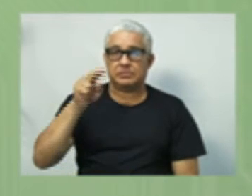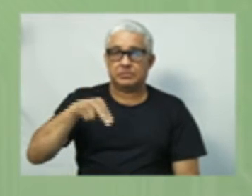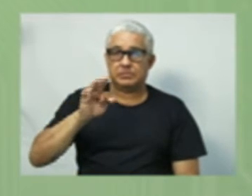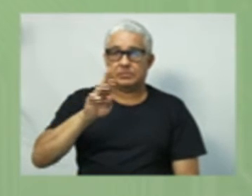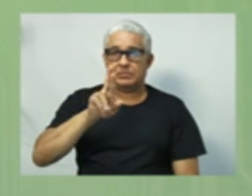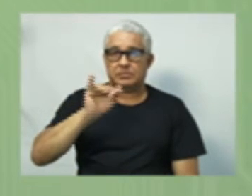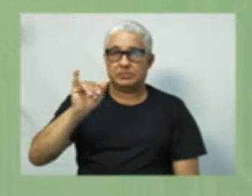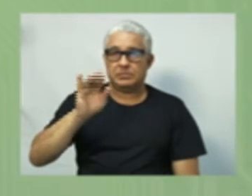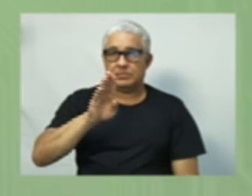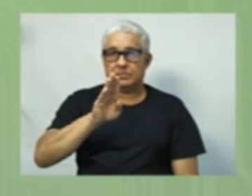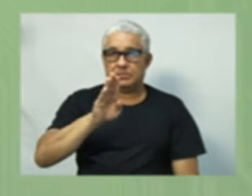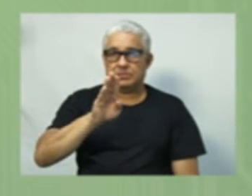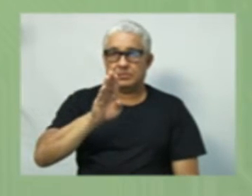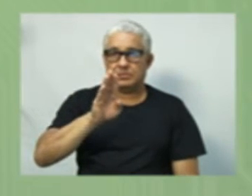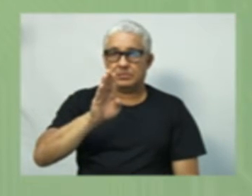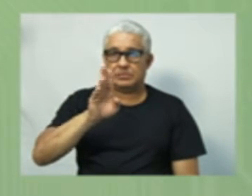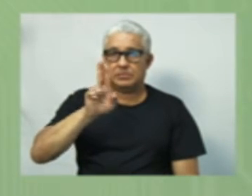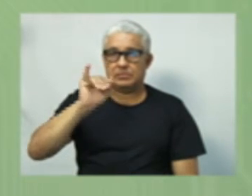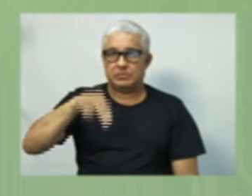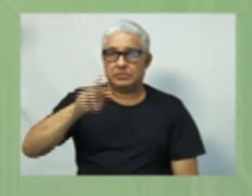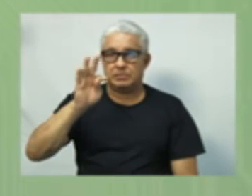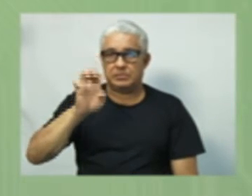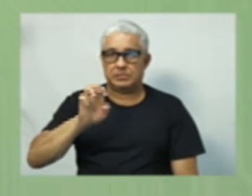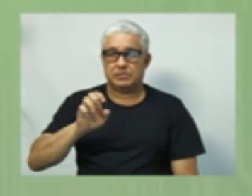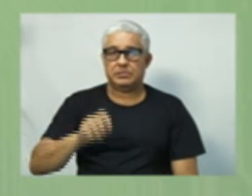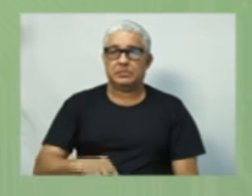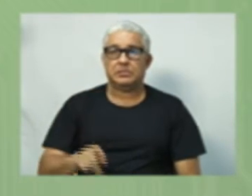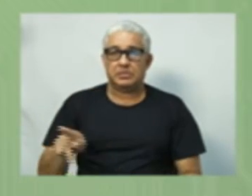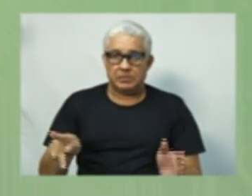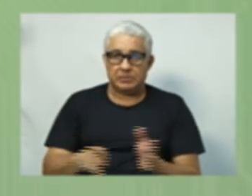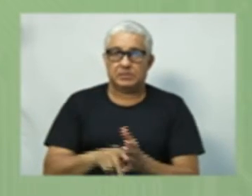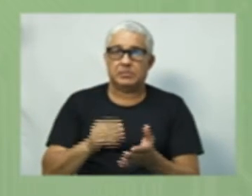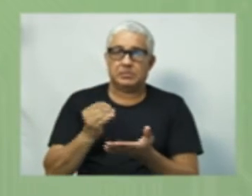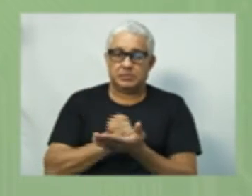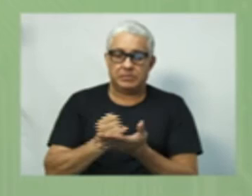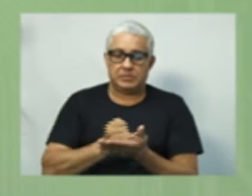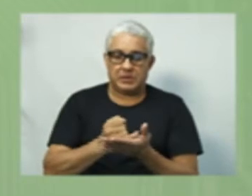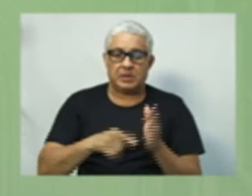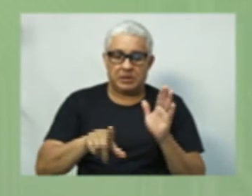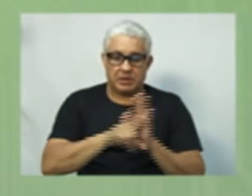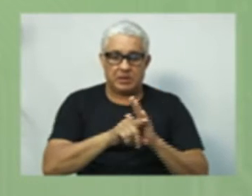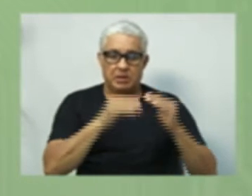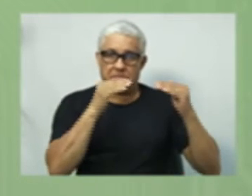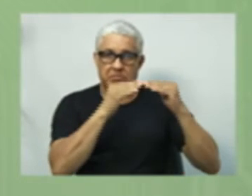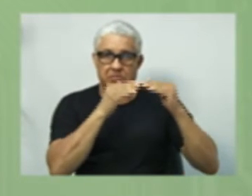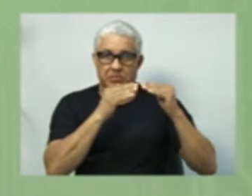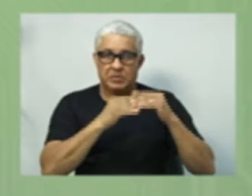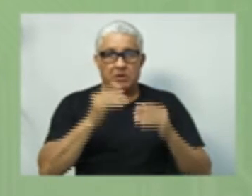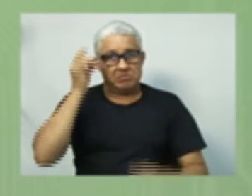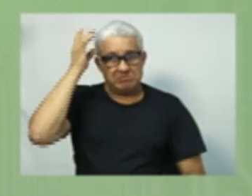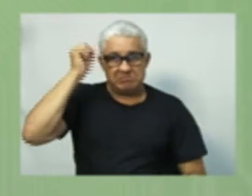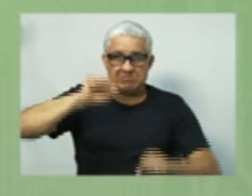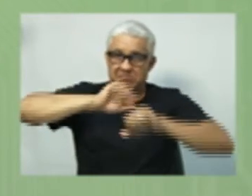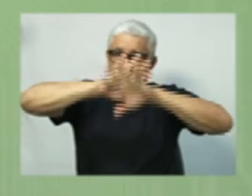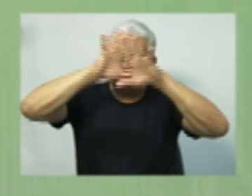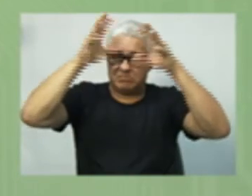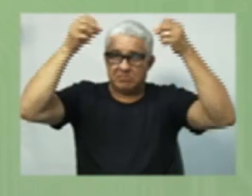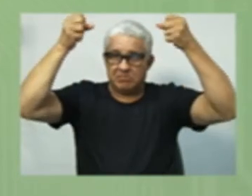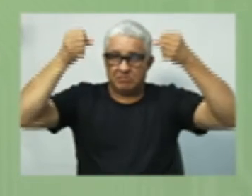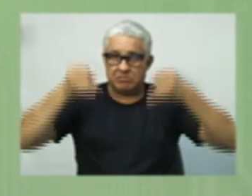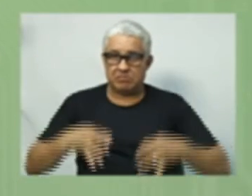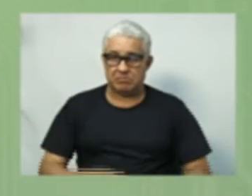do imposto é o importador de quem a lei a ele equipara. Acho que essa parte aqui é mais fácil, ficou bem claro quando a gente